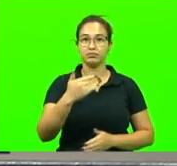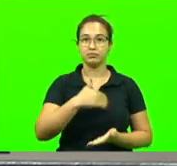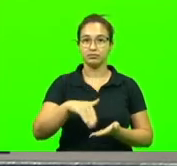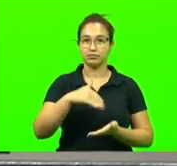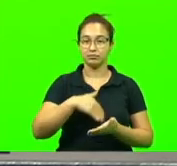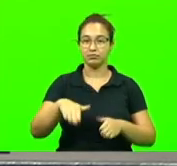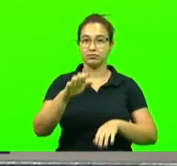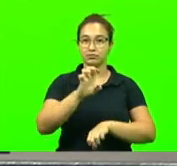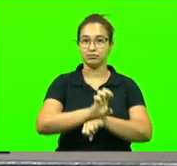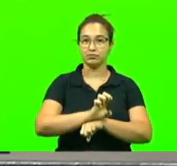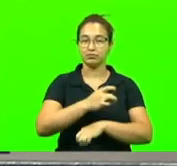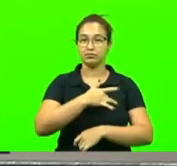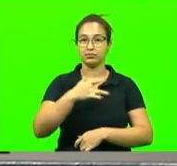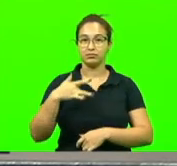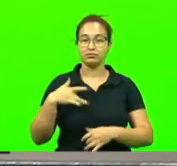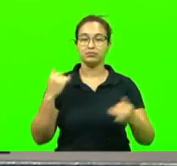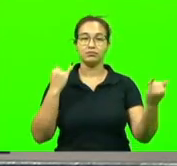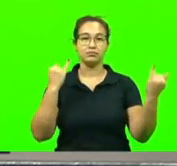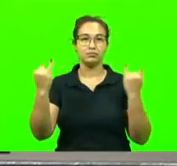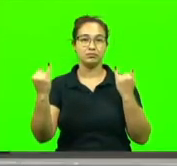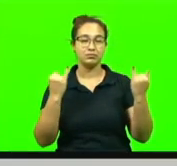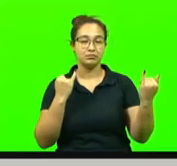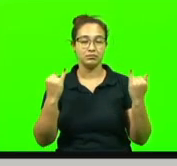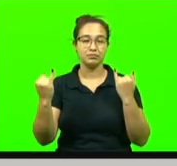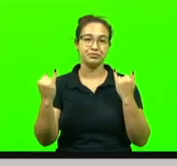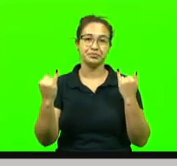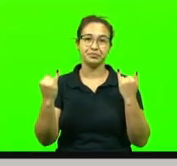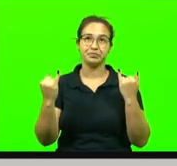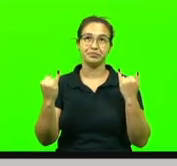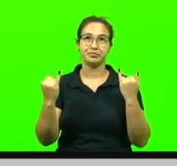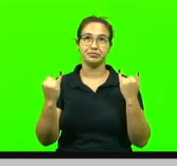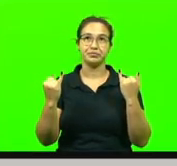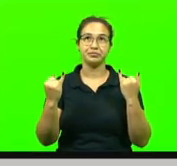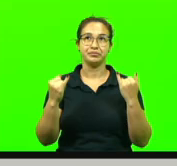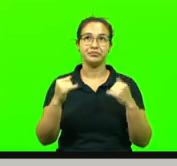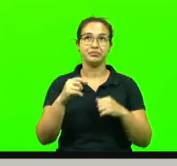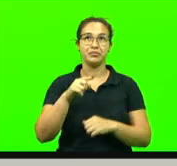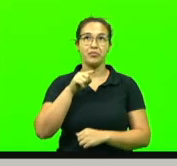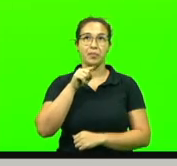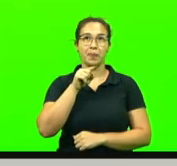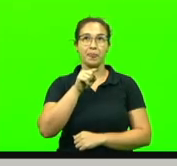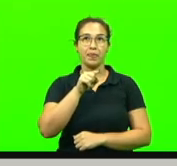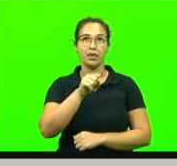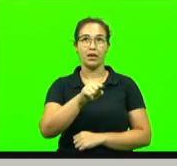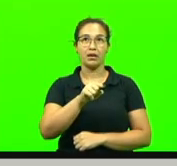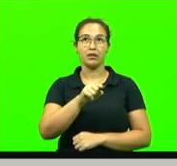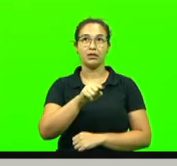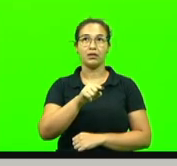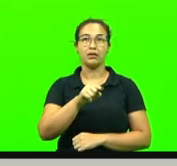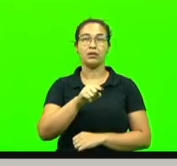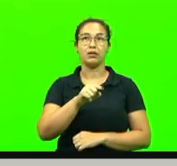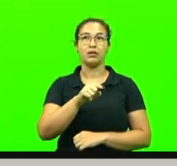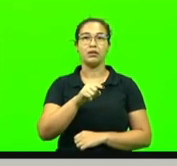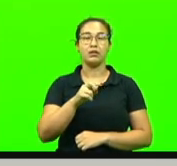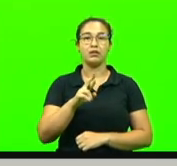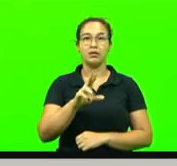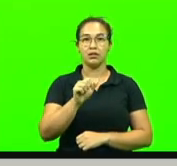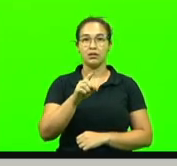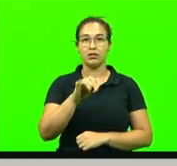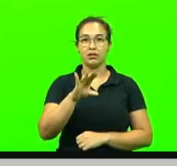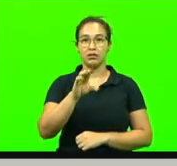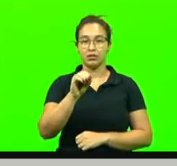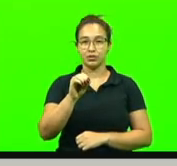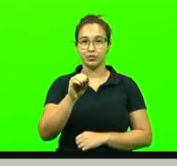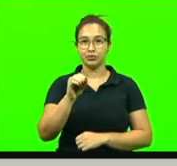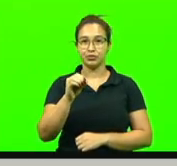de Estado da Saúde informação acerca do funcionamento da radioterapia do Hospital Nossa